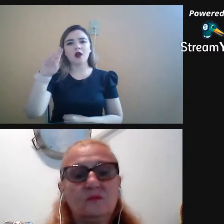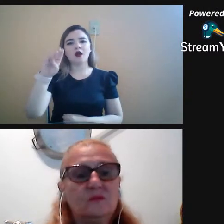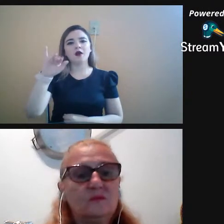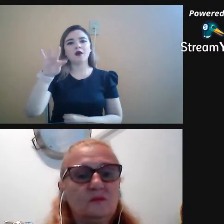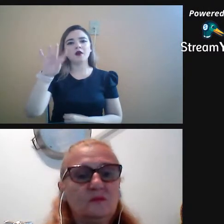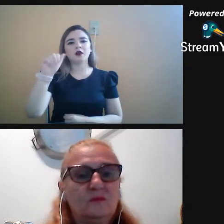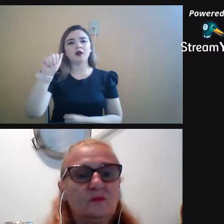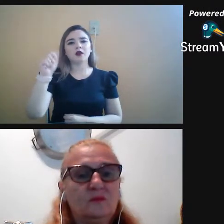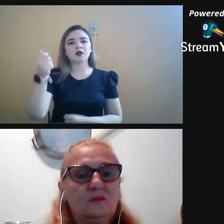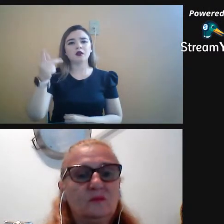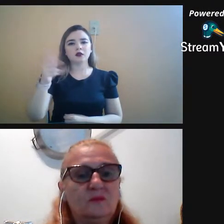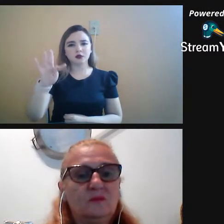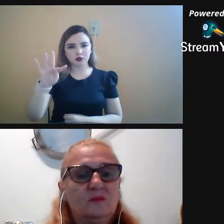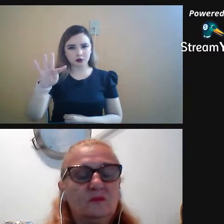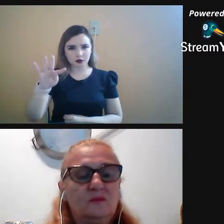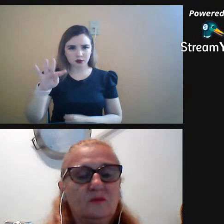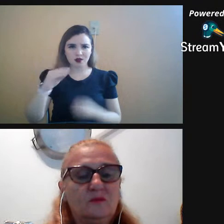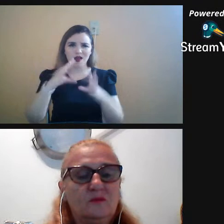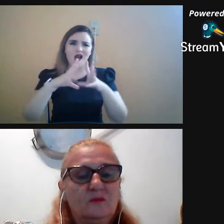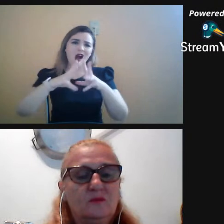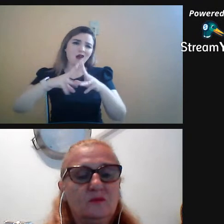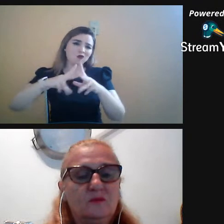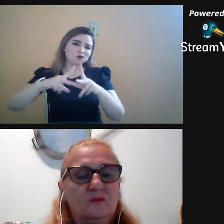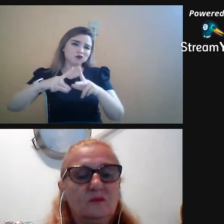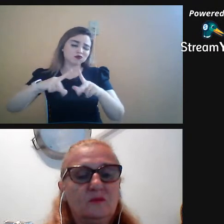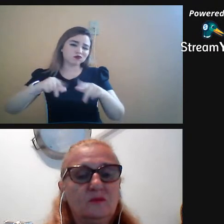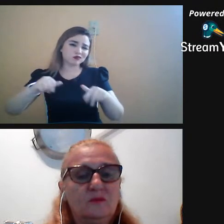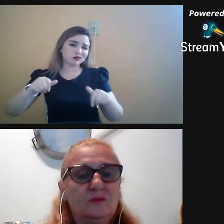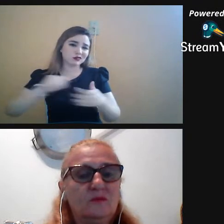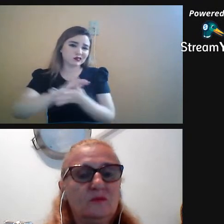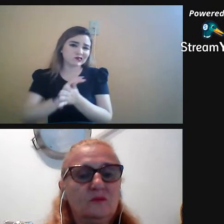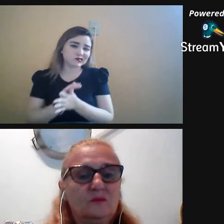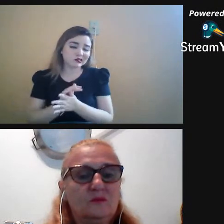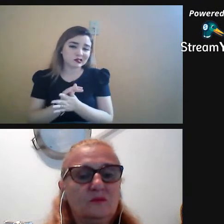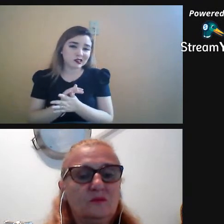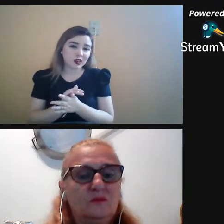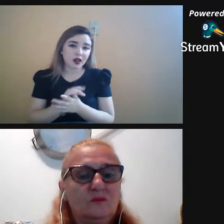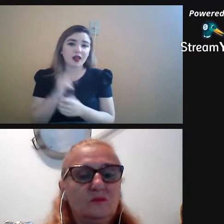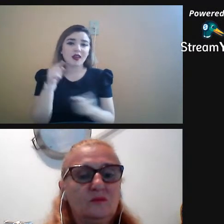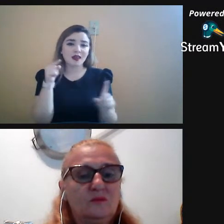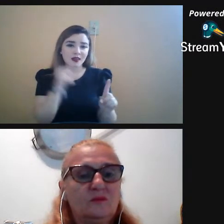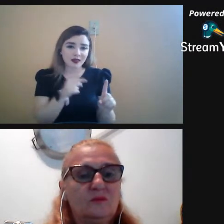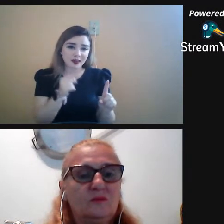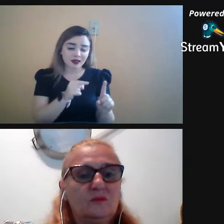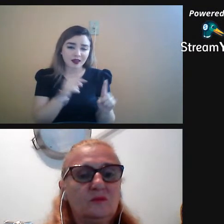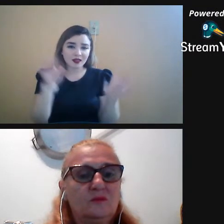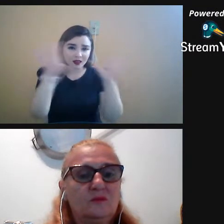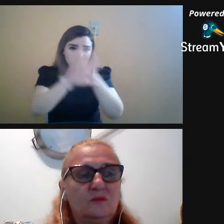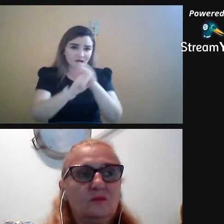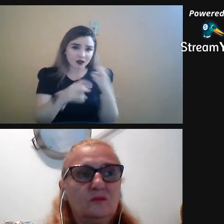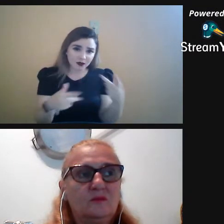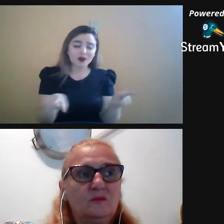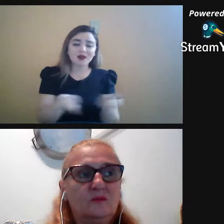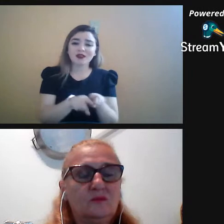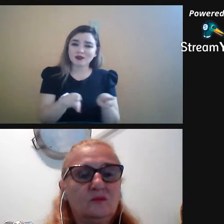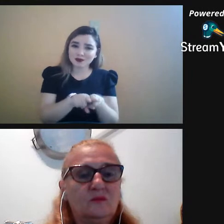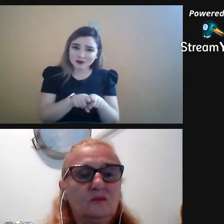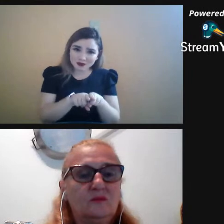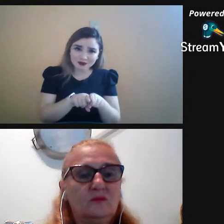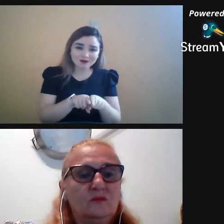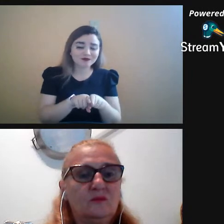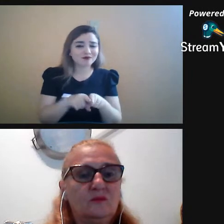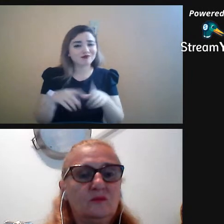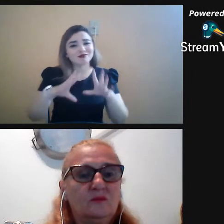tamanduá é devastado, ele desaparece também. E com isso, você não tem